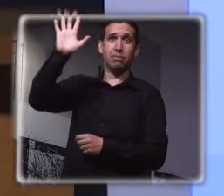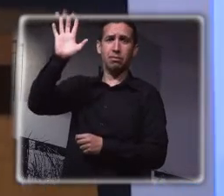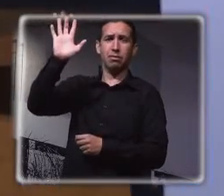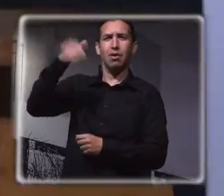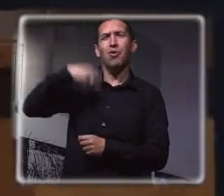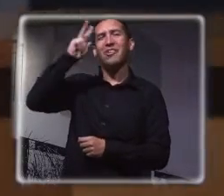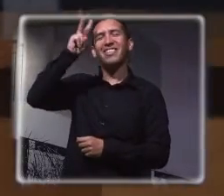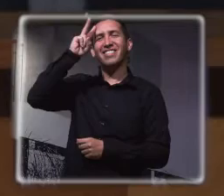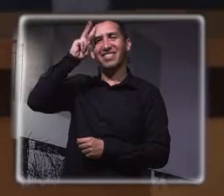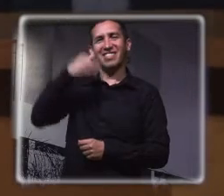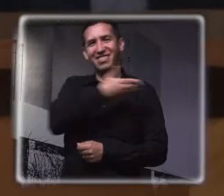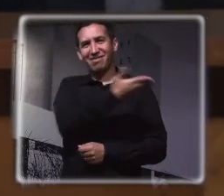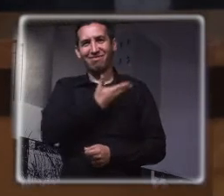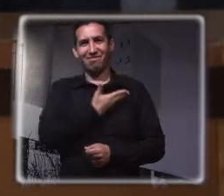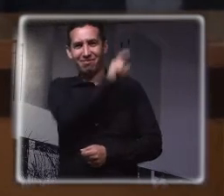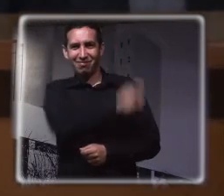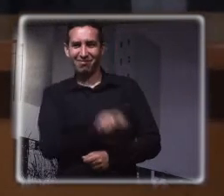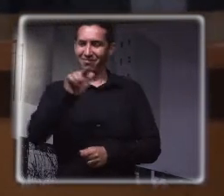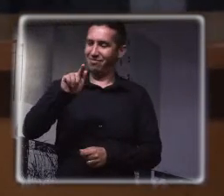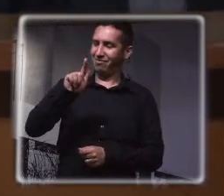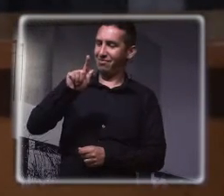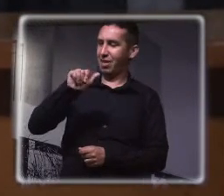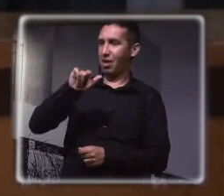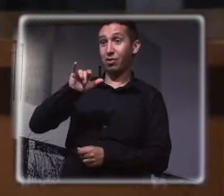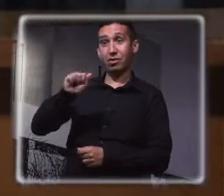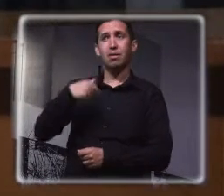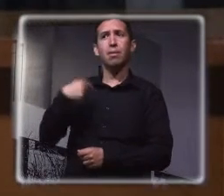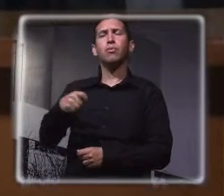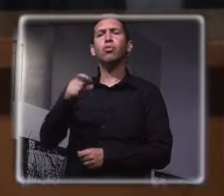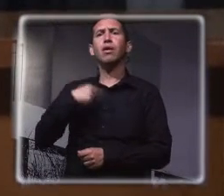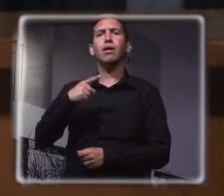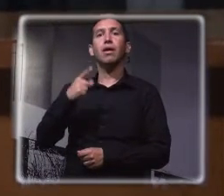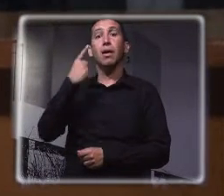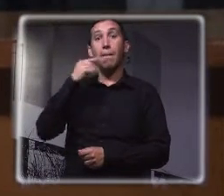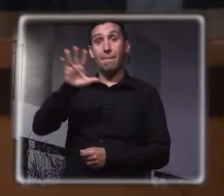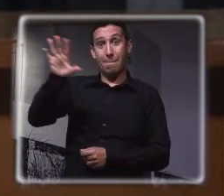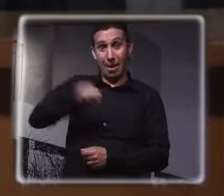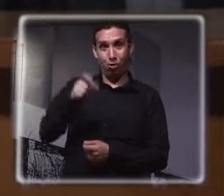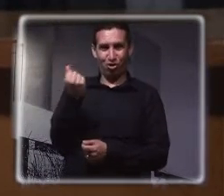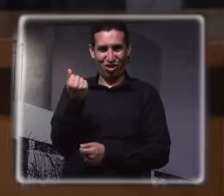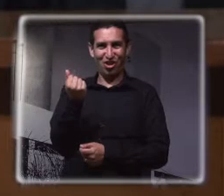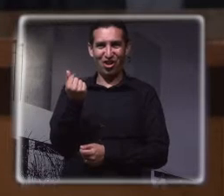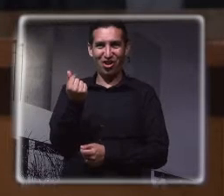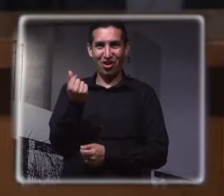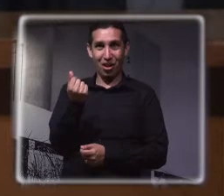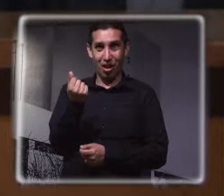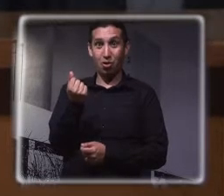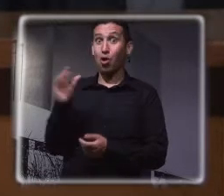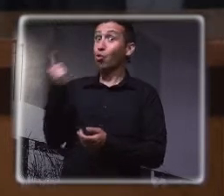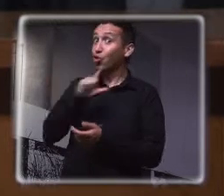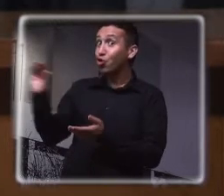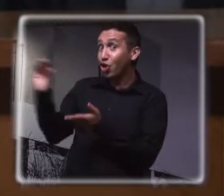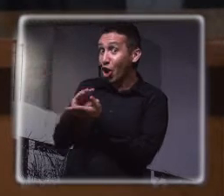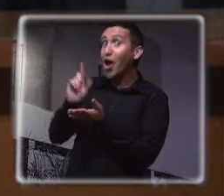das lições da minha amiga Glaucia aqui, a gente tem que, teoricamente, juntar o dinheiro para depois adquirir o bem. E isso é o